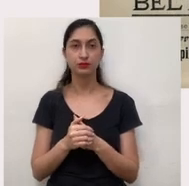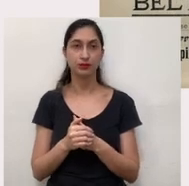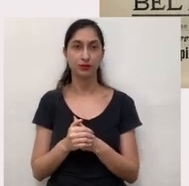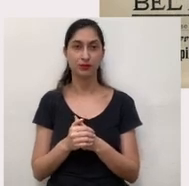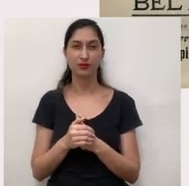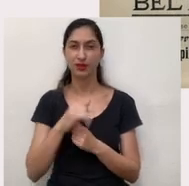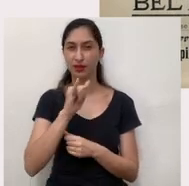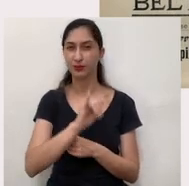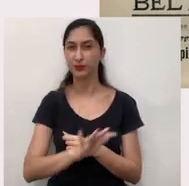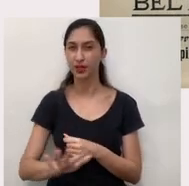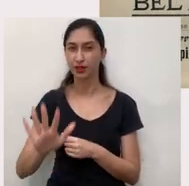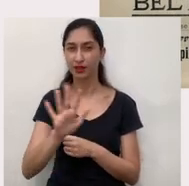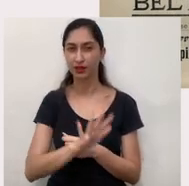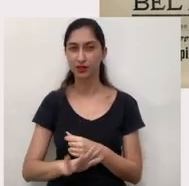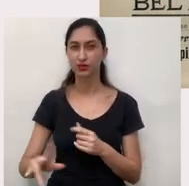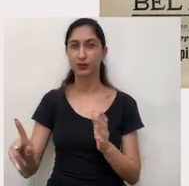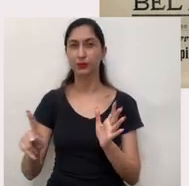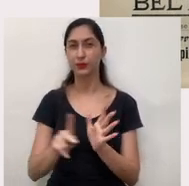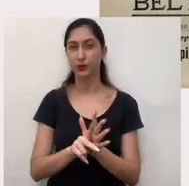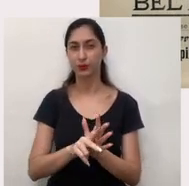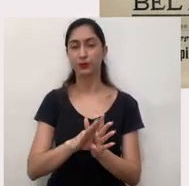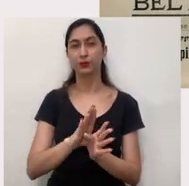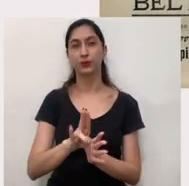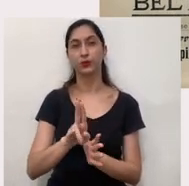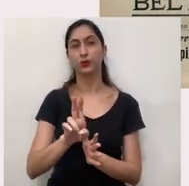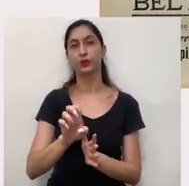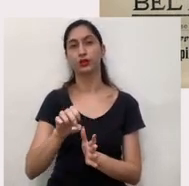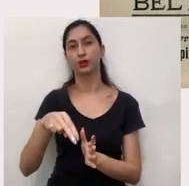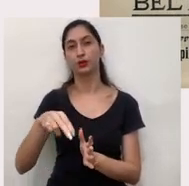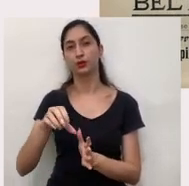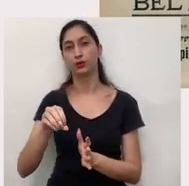da imagem do Buenos Aires Gráfica, né?